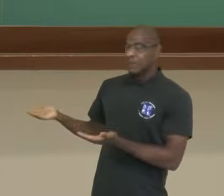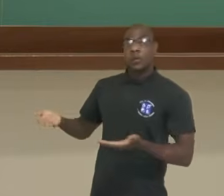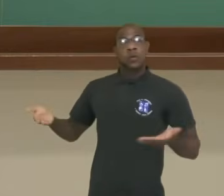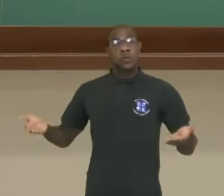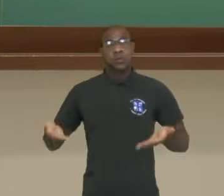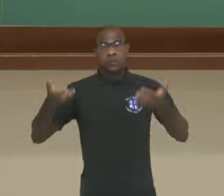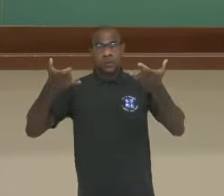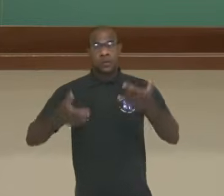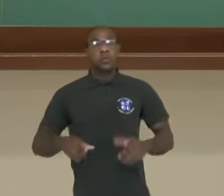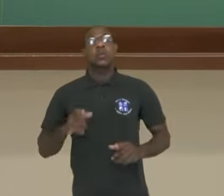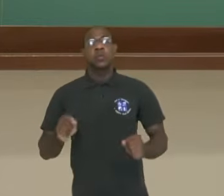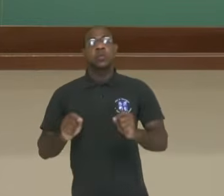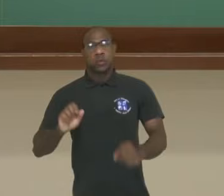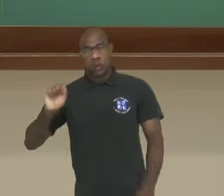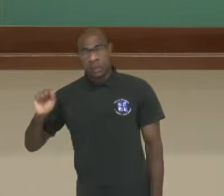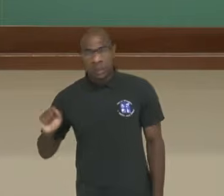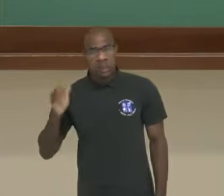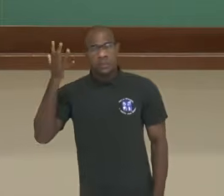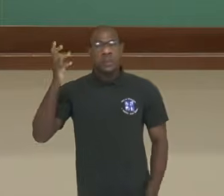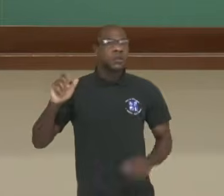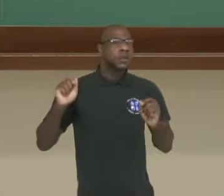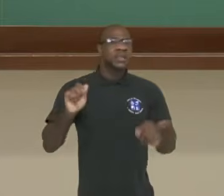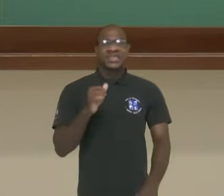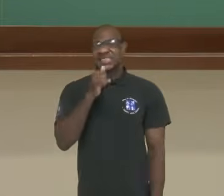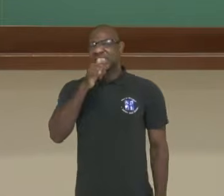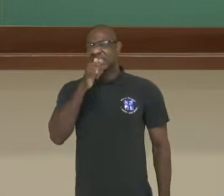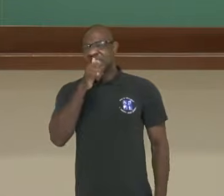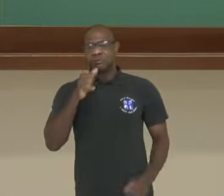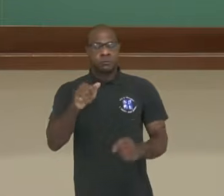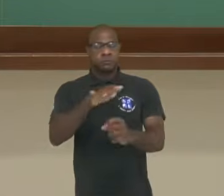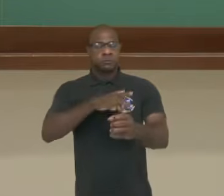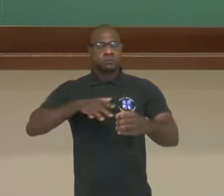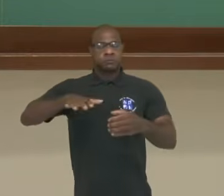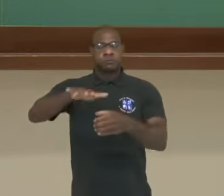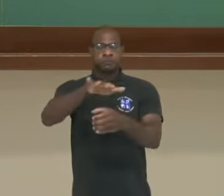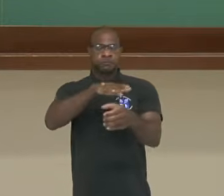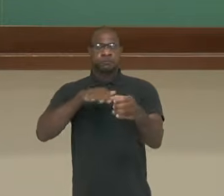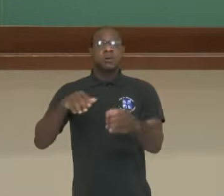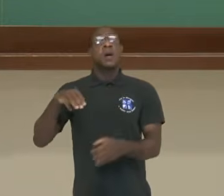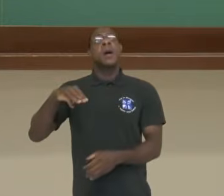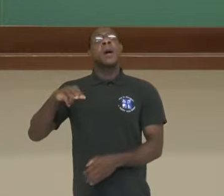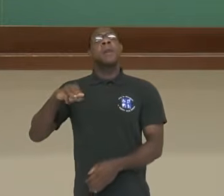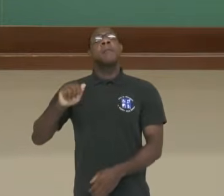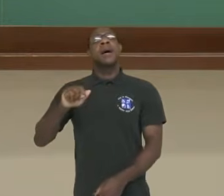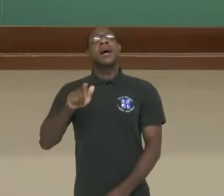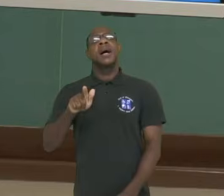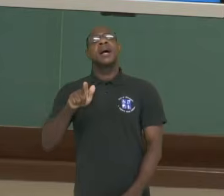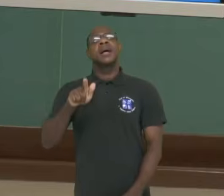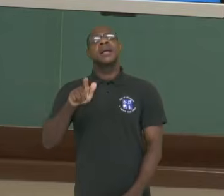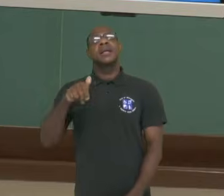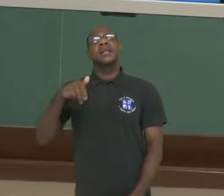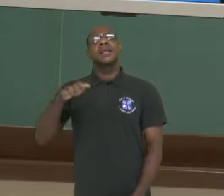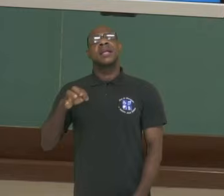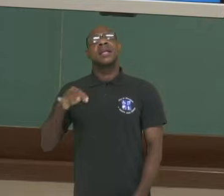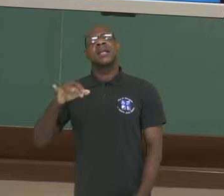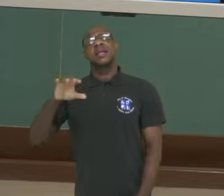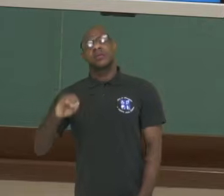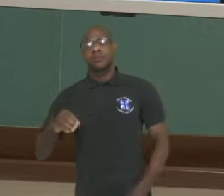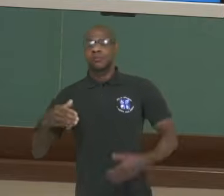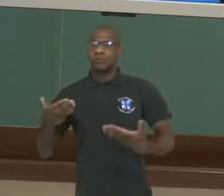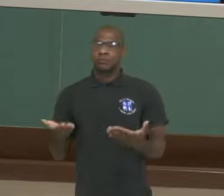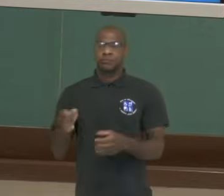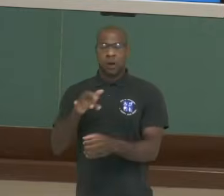os fenômenos elétricos e magnéticos. Tudo bem com você, com a família? Eu espero que sim. Então nós